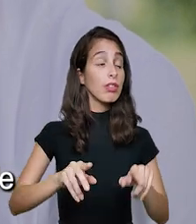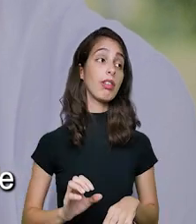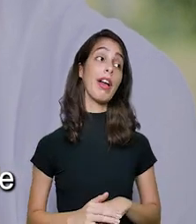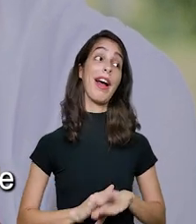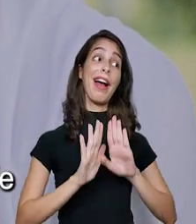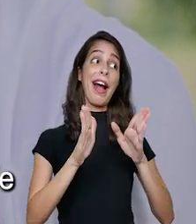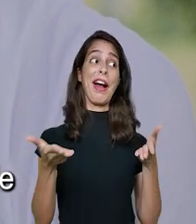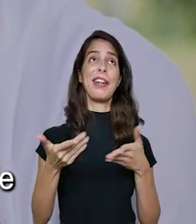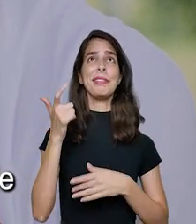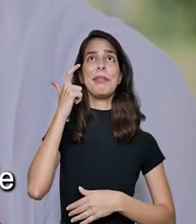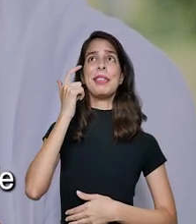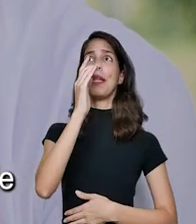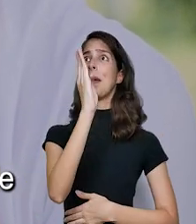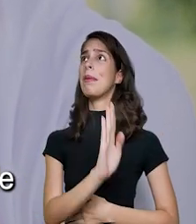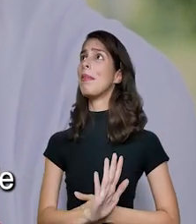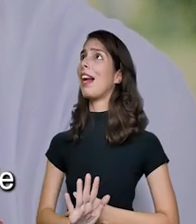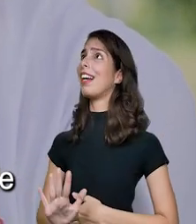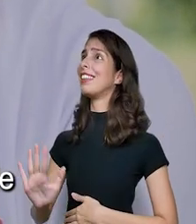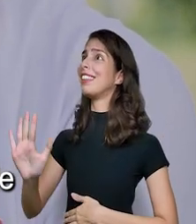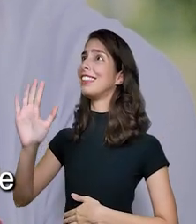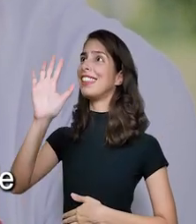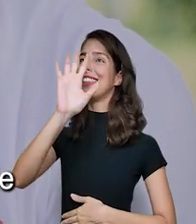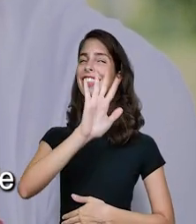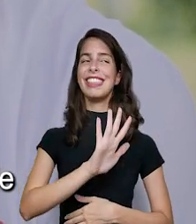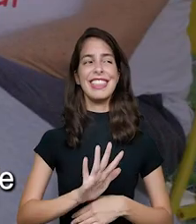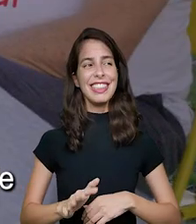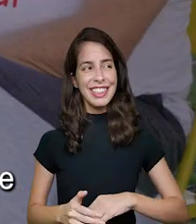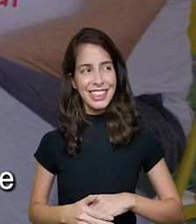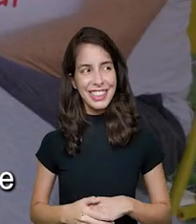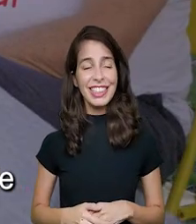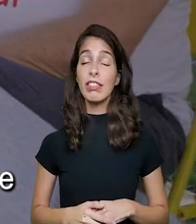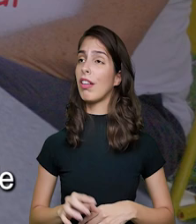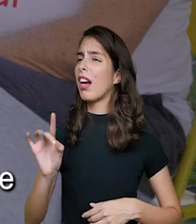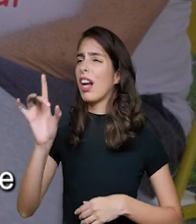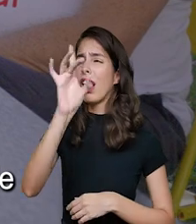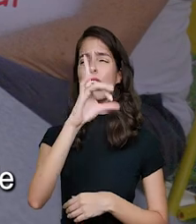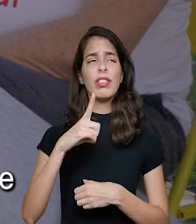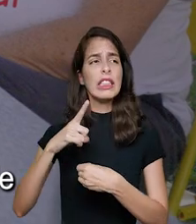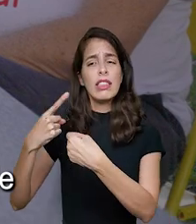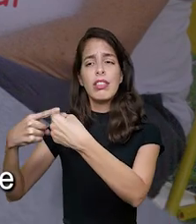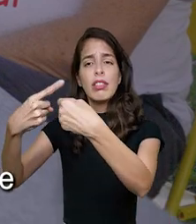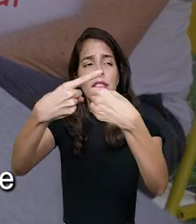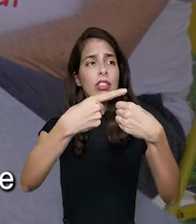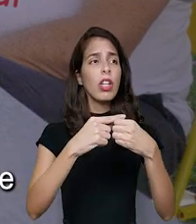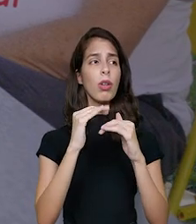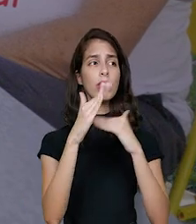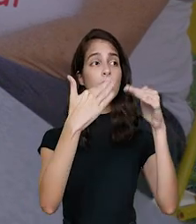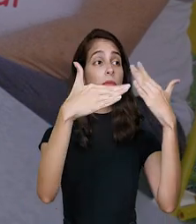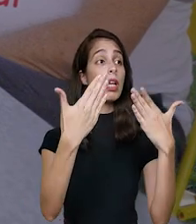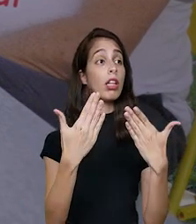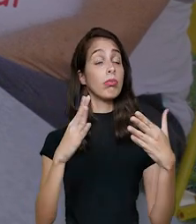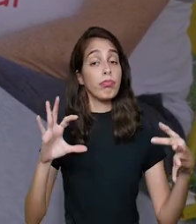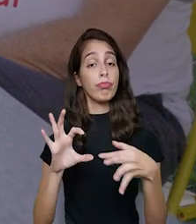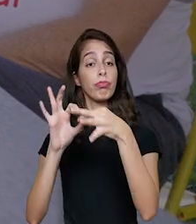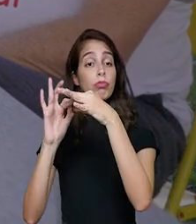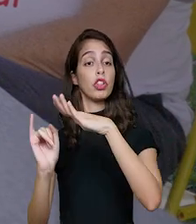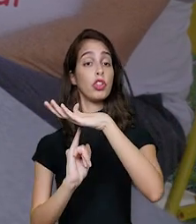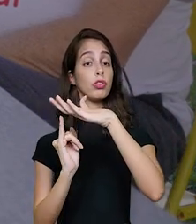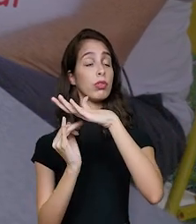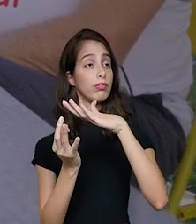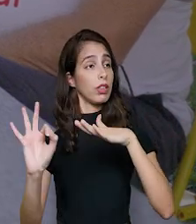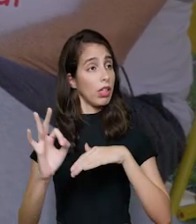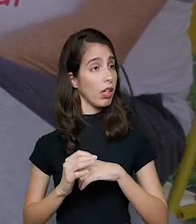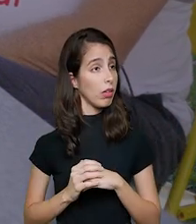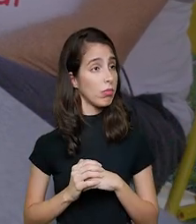você ofereça aquela comunidade né uma além do desenvolvimento do local Regional a possibilidade né de de trabalhar com